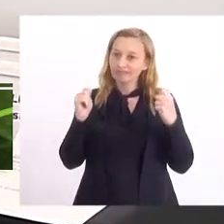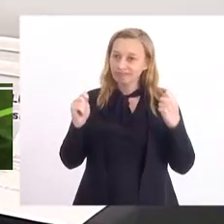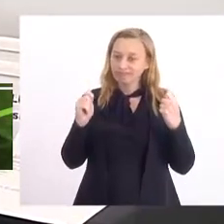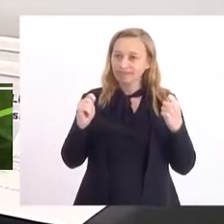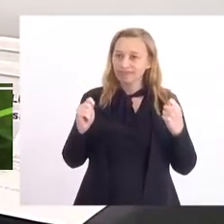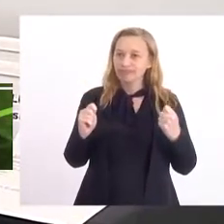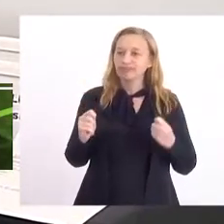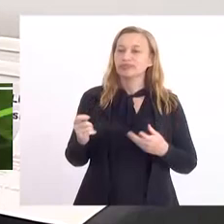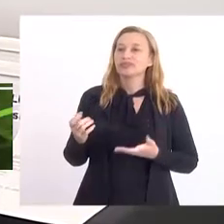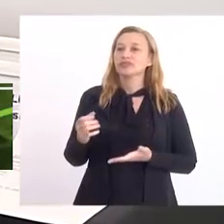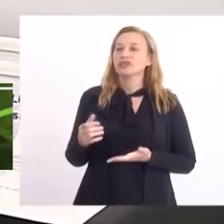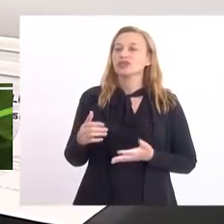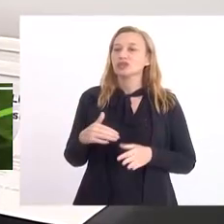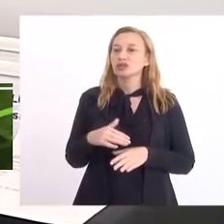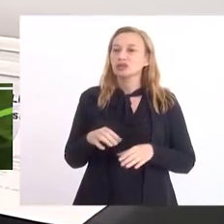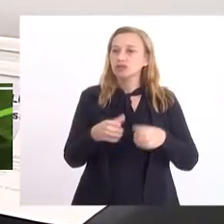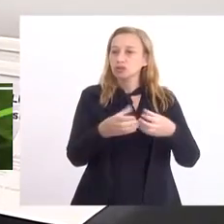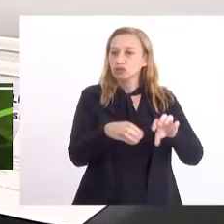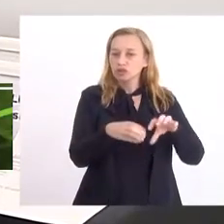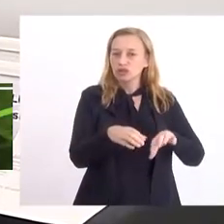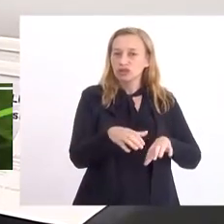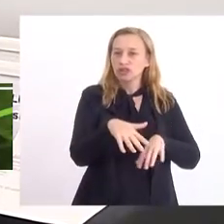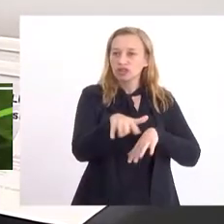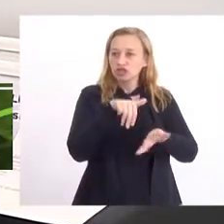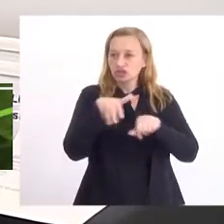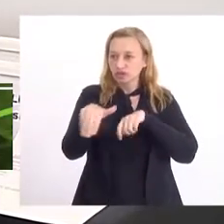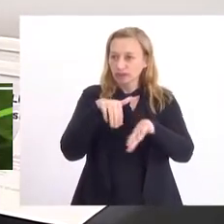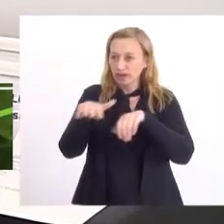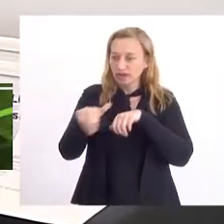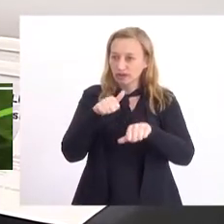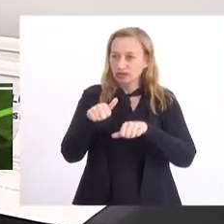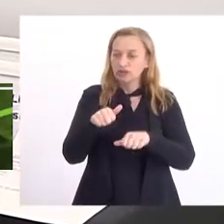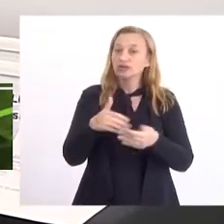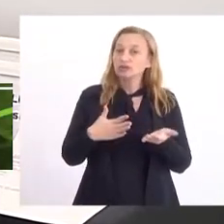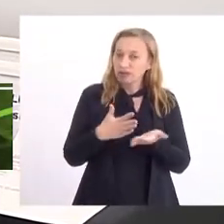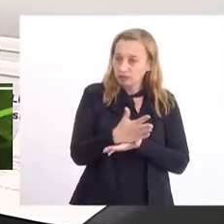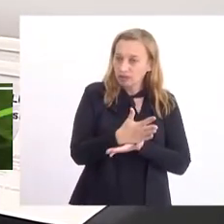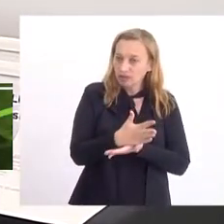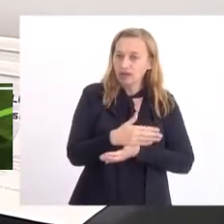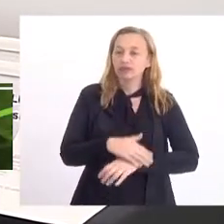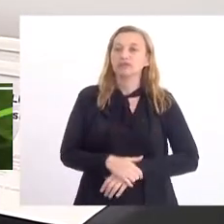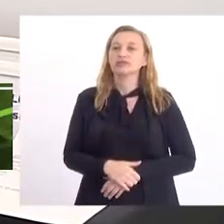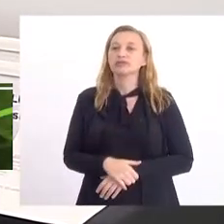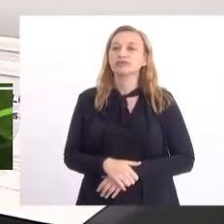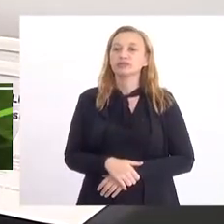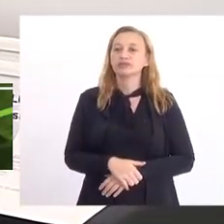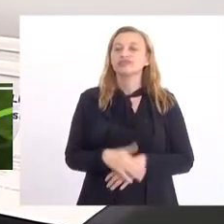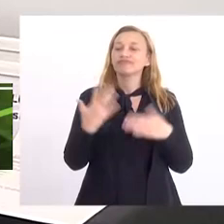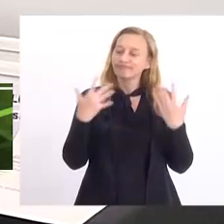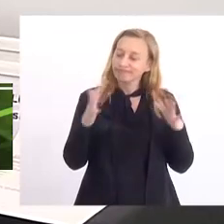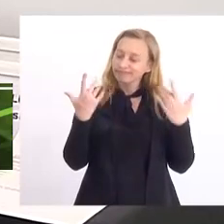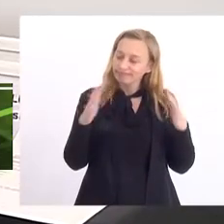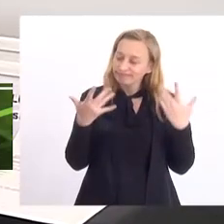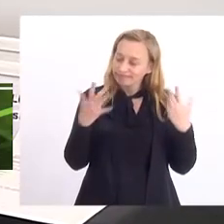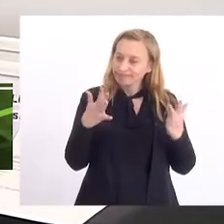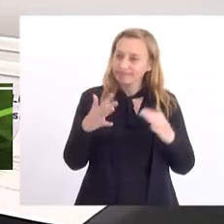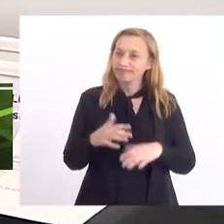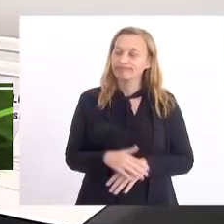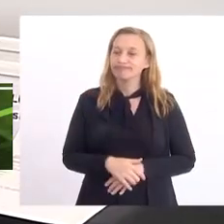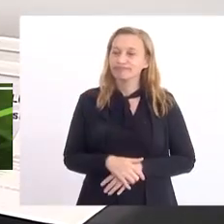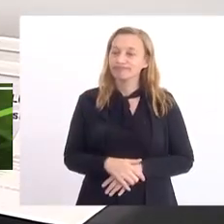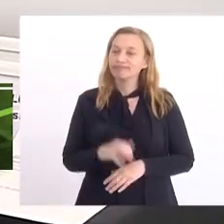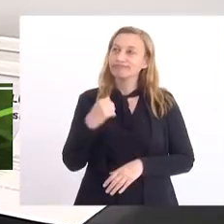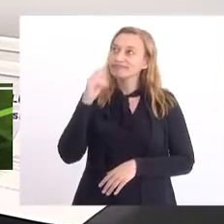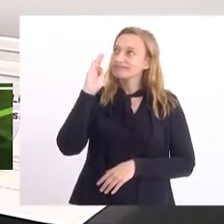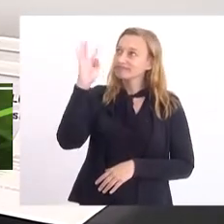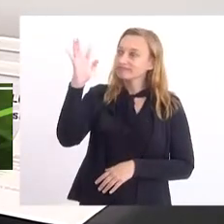os convocados, né, que eles sejam convocados, os que foram aprovados, e dou os parabéns, e a gente